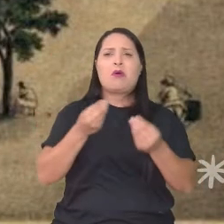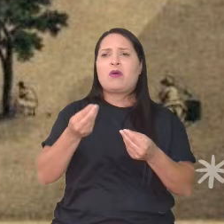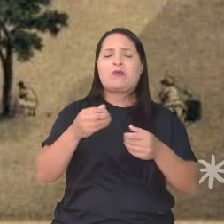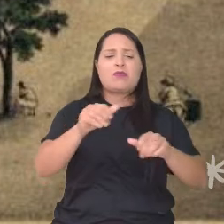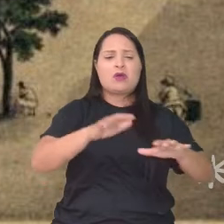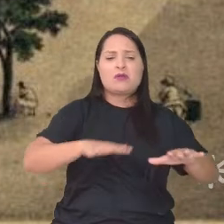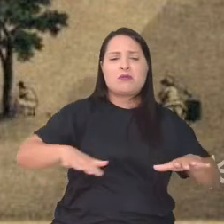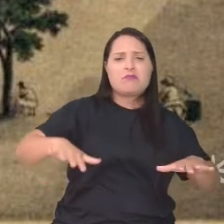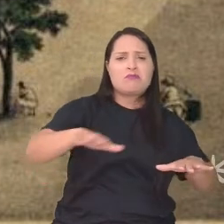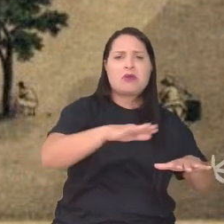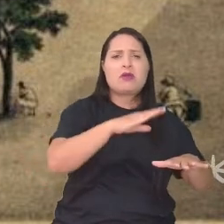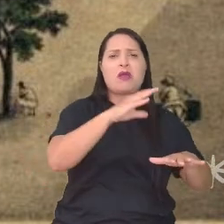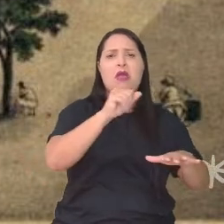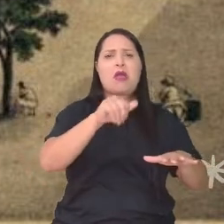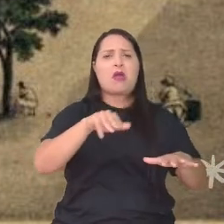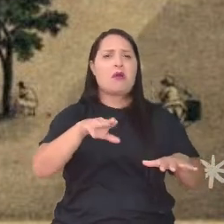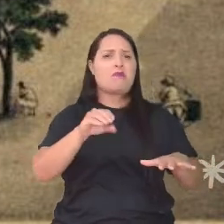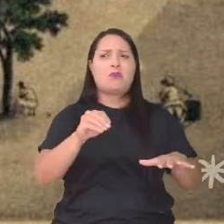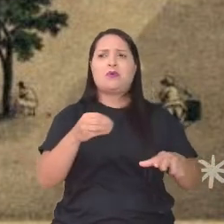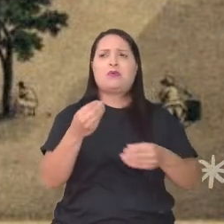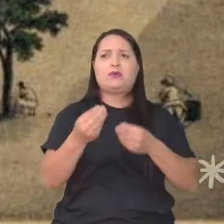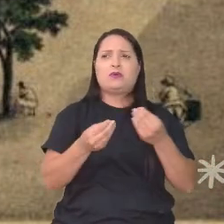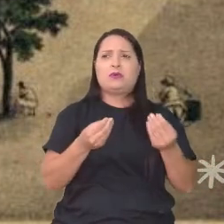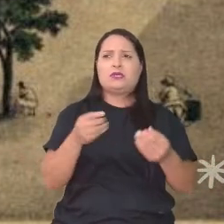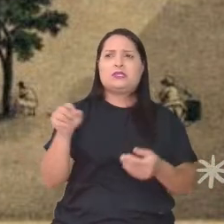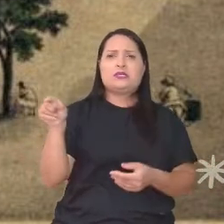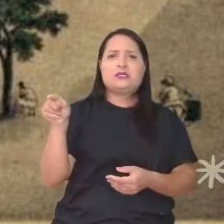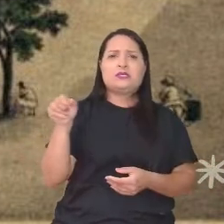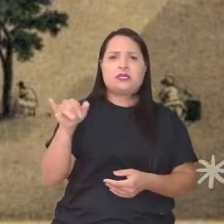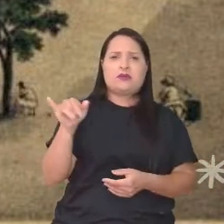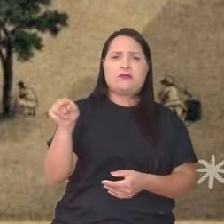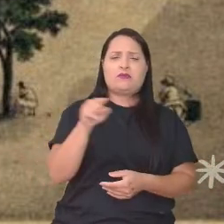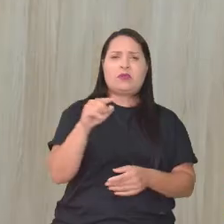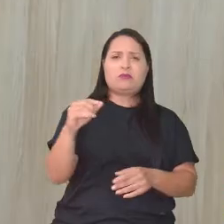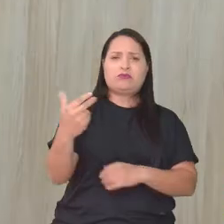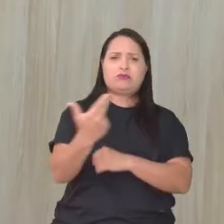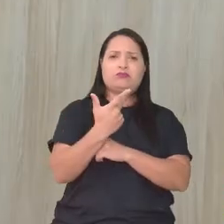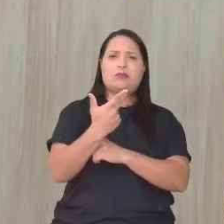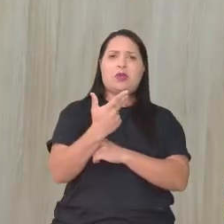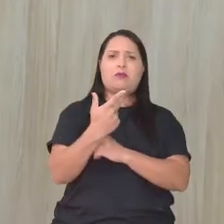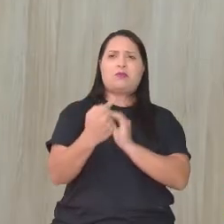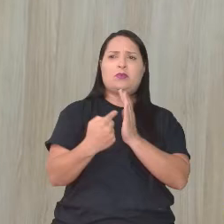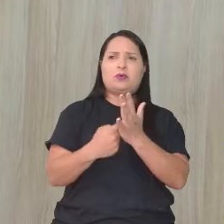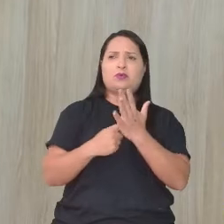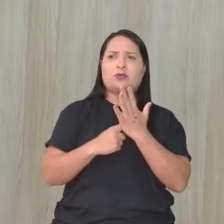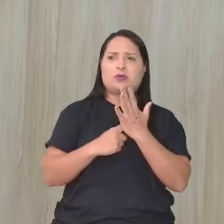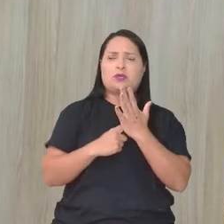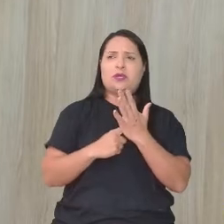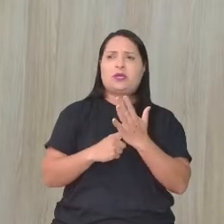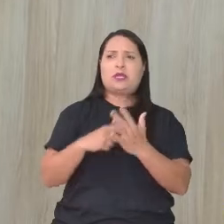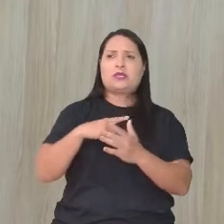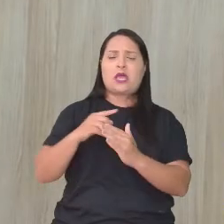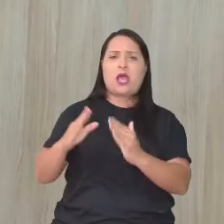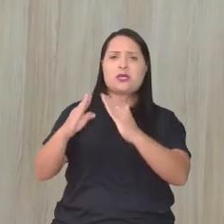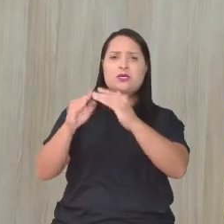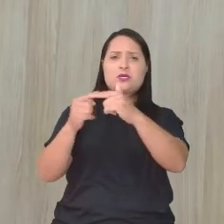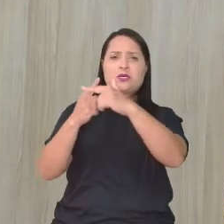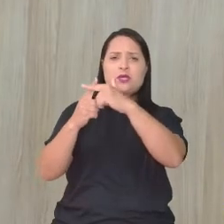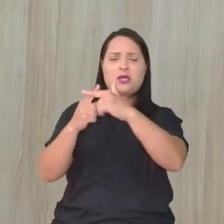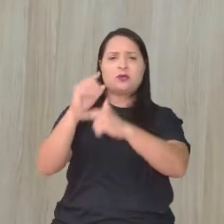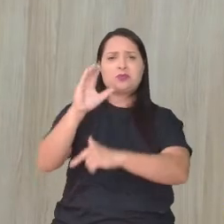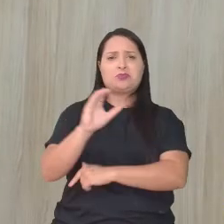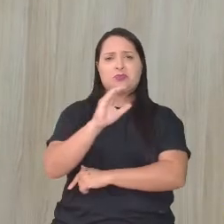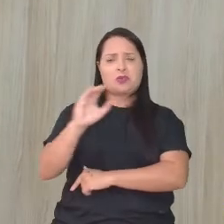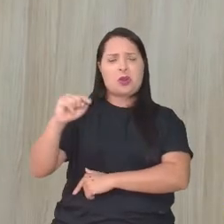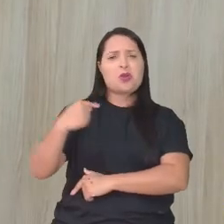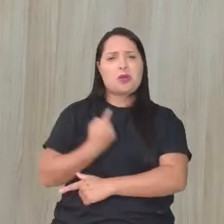do Carmo, né? A gente pode ver aqui, se vocês puderem cortar para mim, aqui, olha, a igreja que a gente acabou de